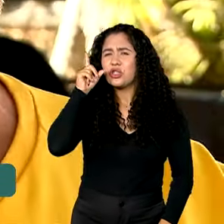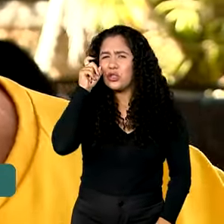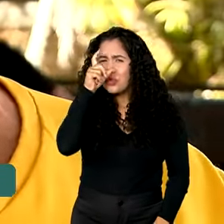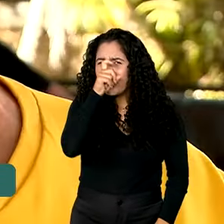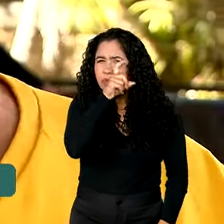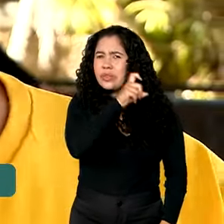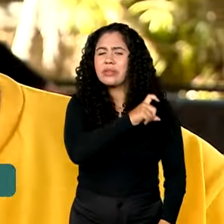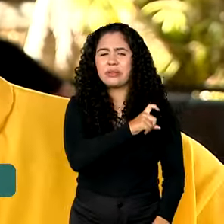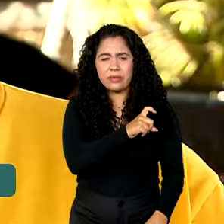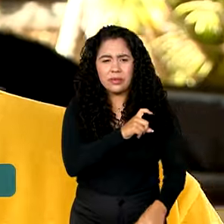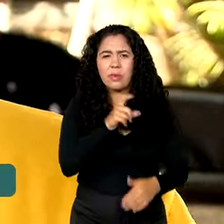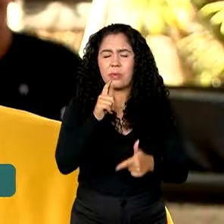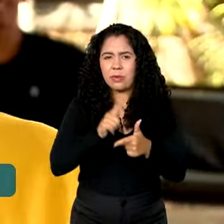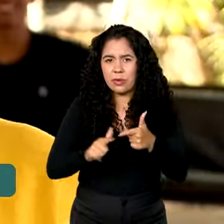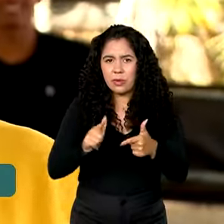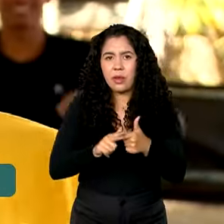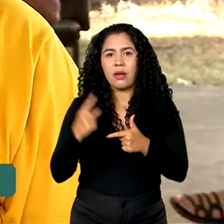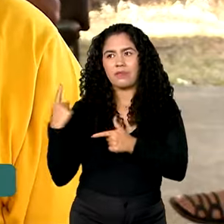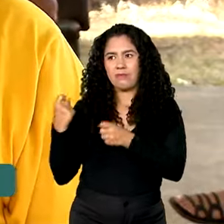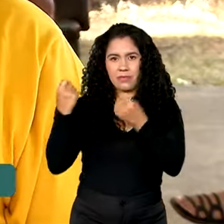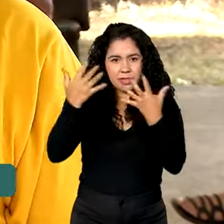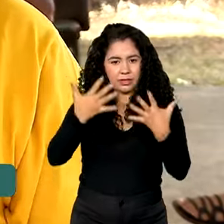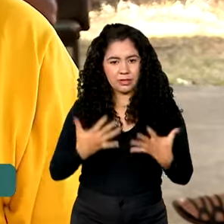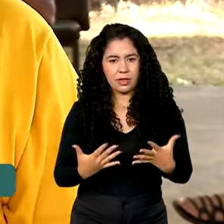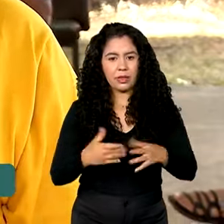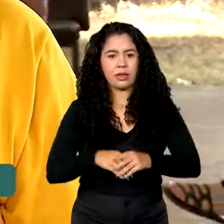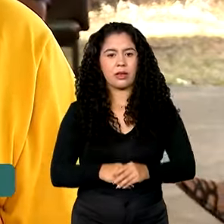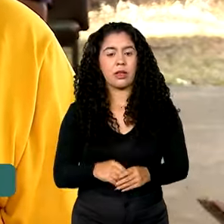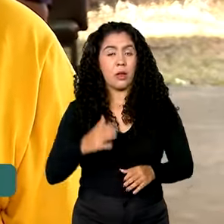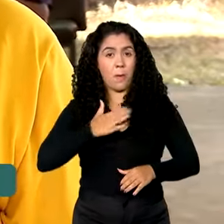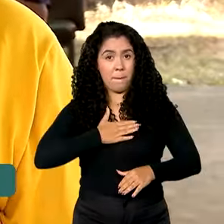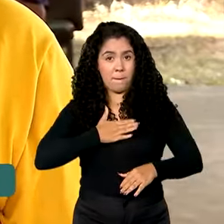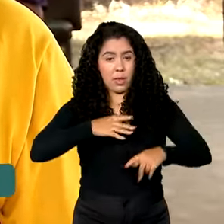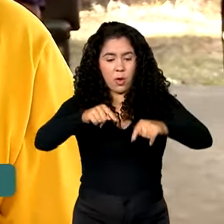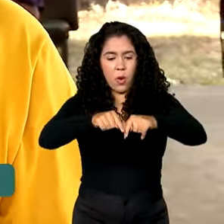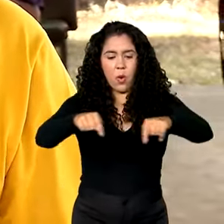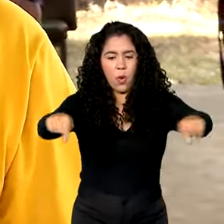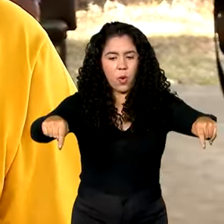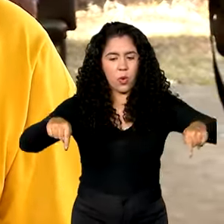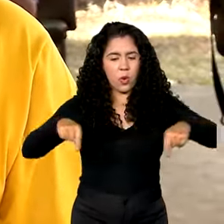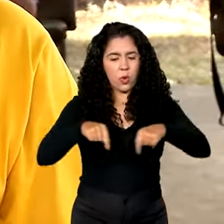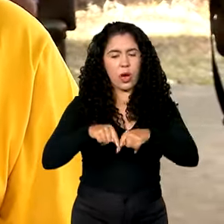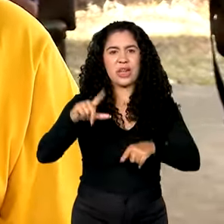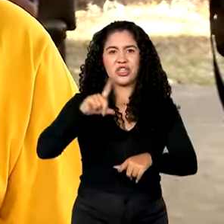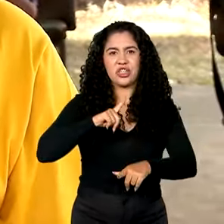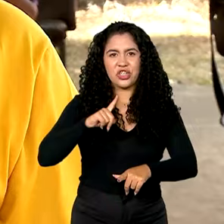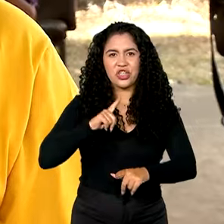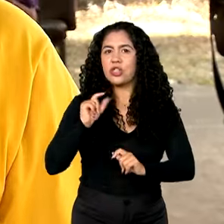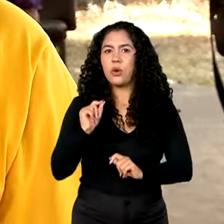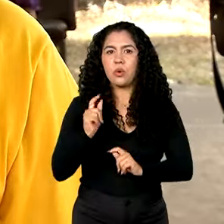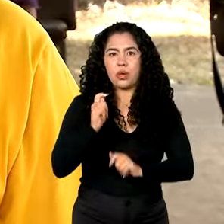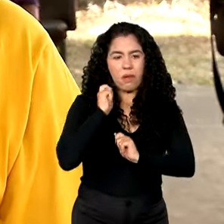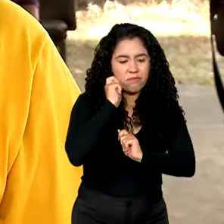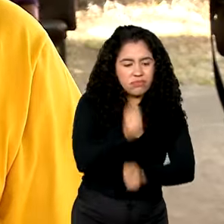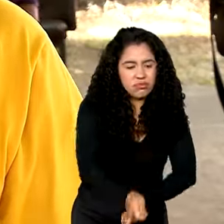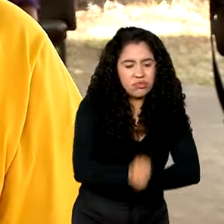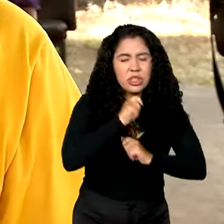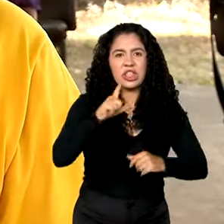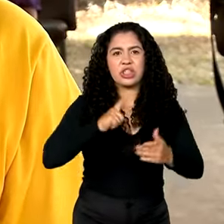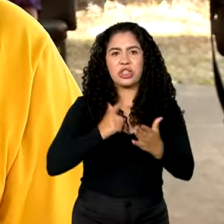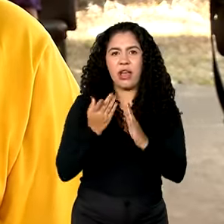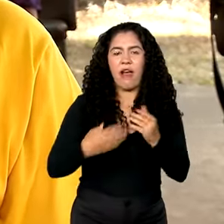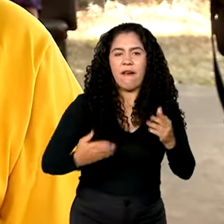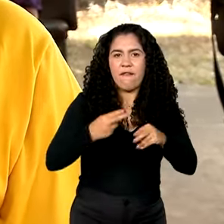problema, como conta seu Emanuel. No meu quarto eu tinha enxada, eu tinha facões,